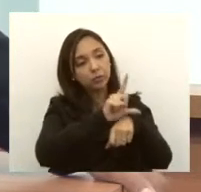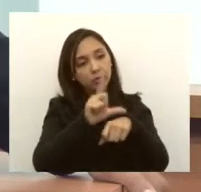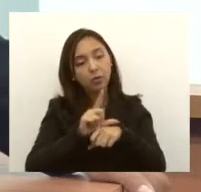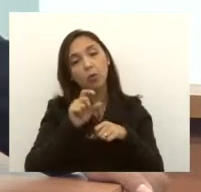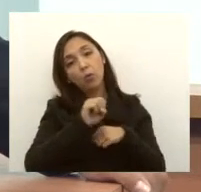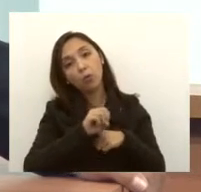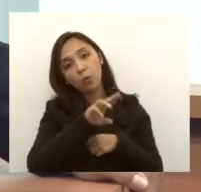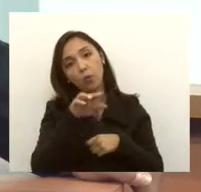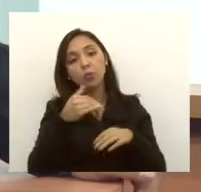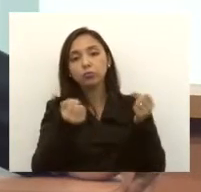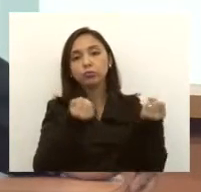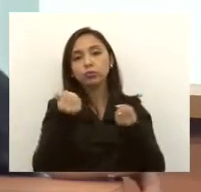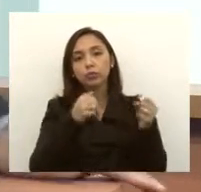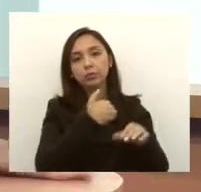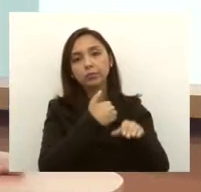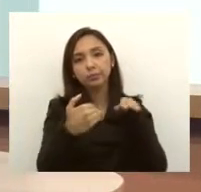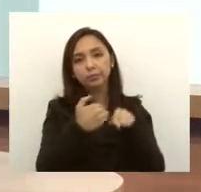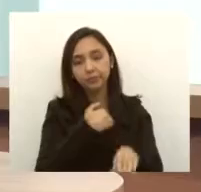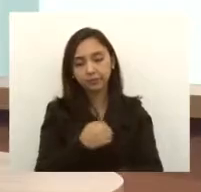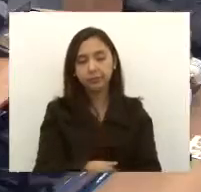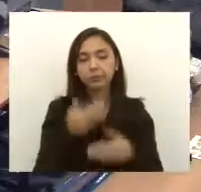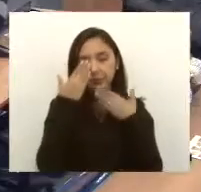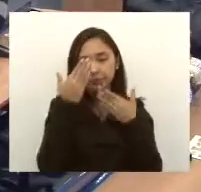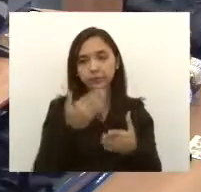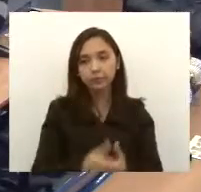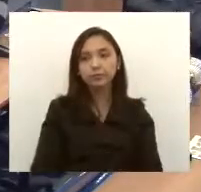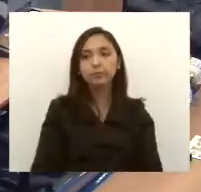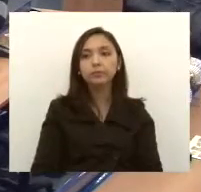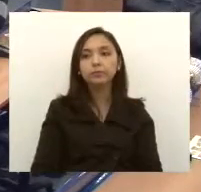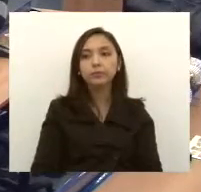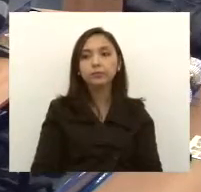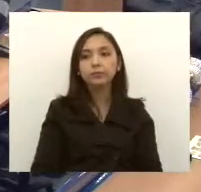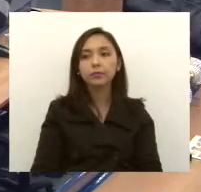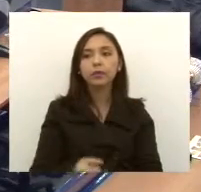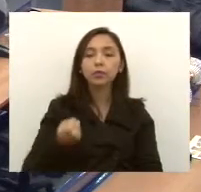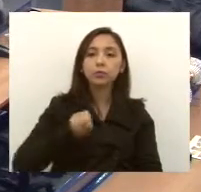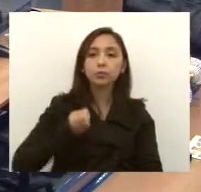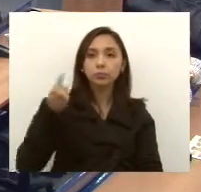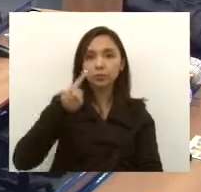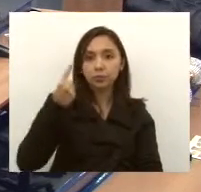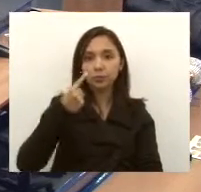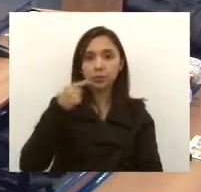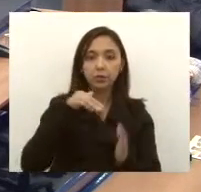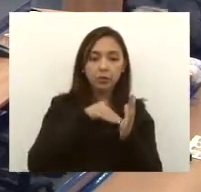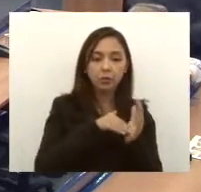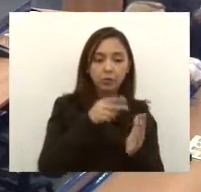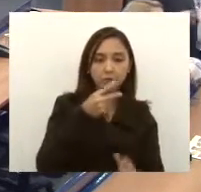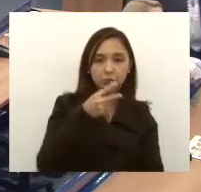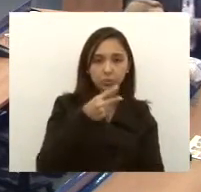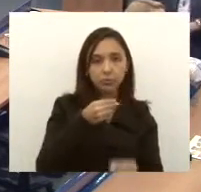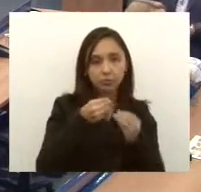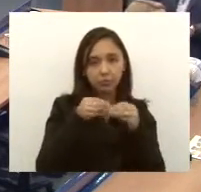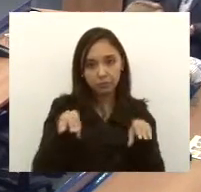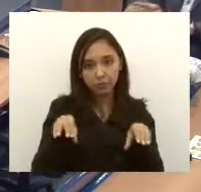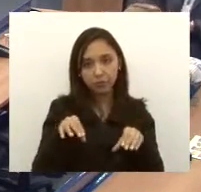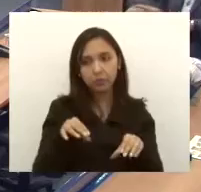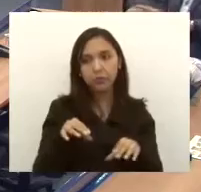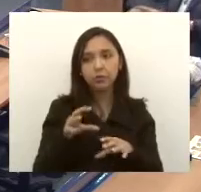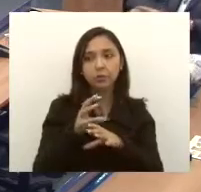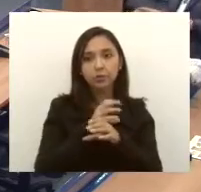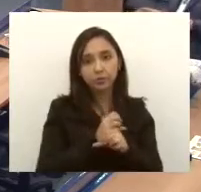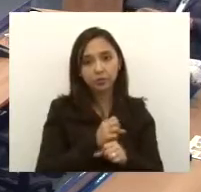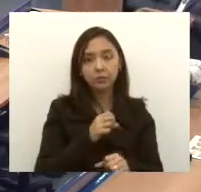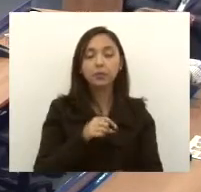que ali trafegam de carro. Obrigado. Do item primeiro ao item segundo, prejudicado por falta de